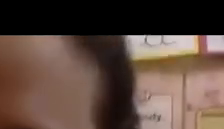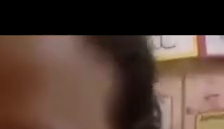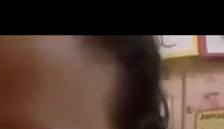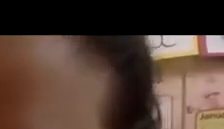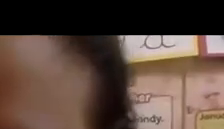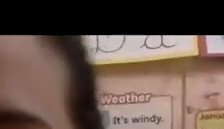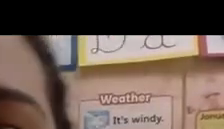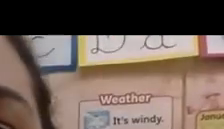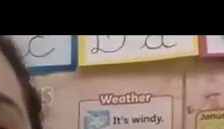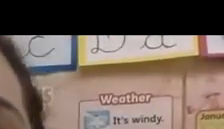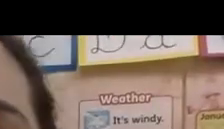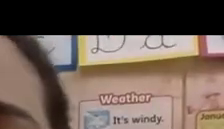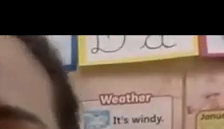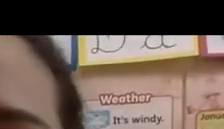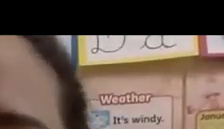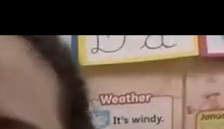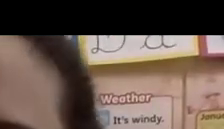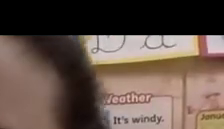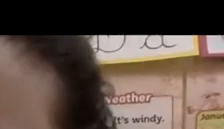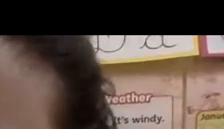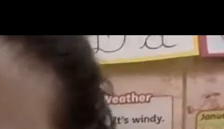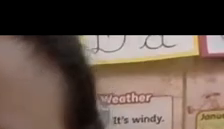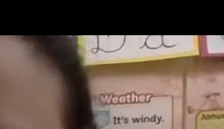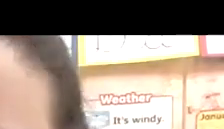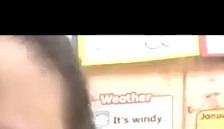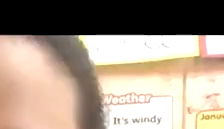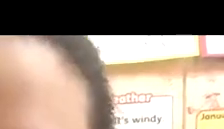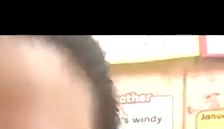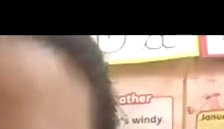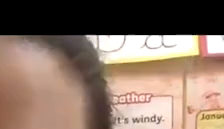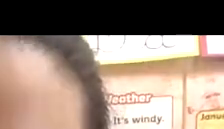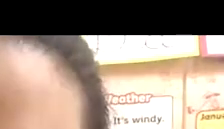te orientado a... Ai, caramba, não parou.